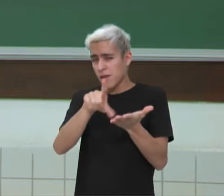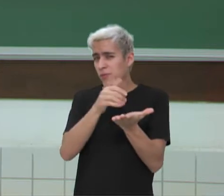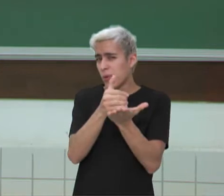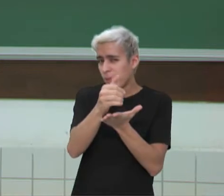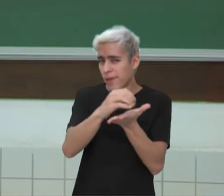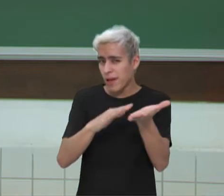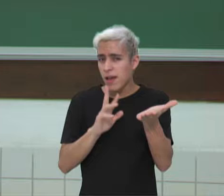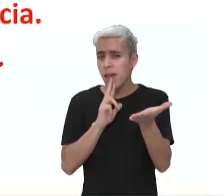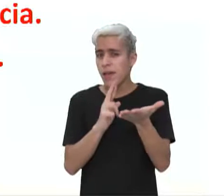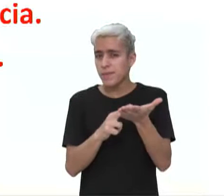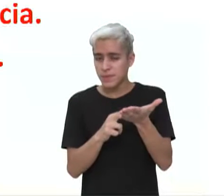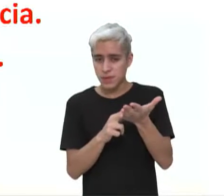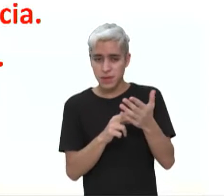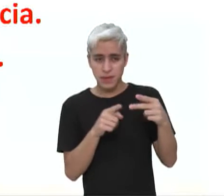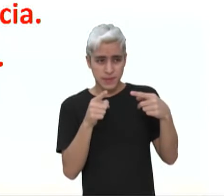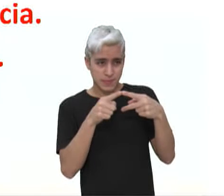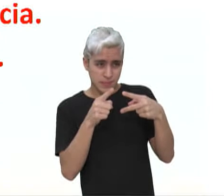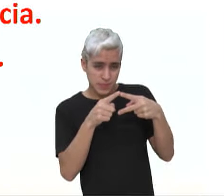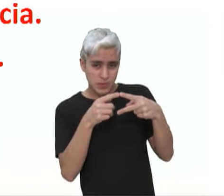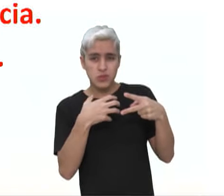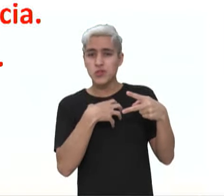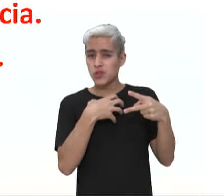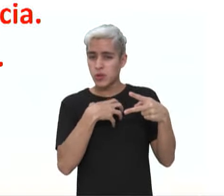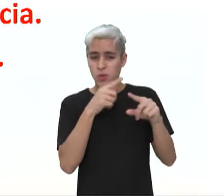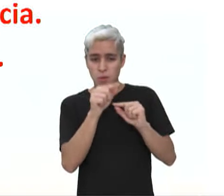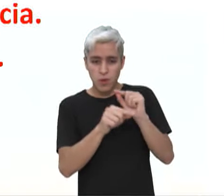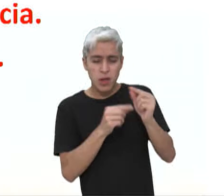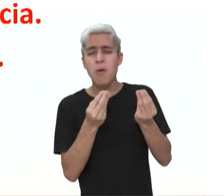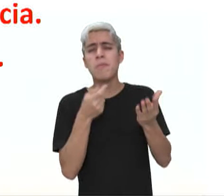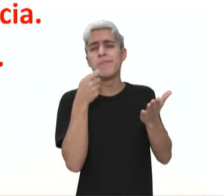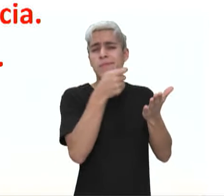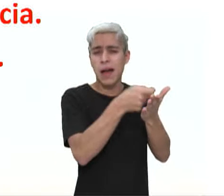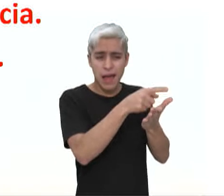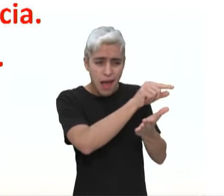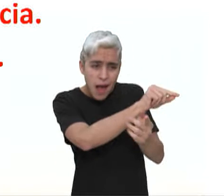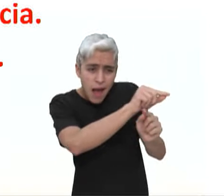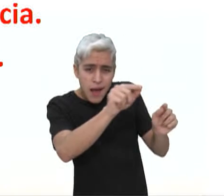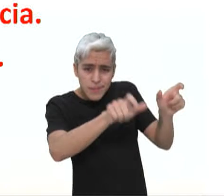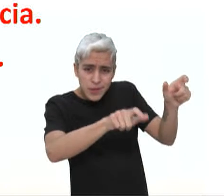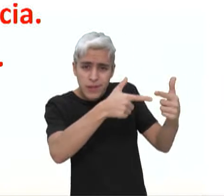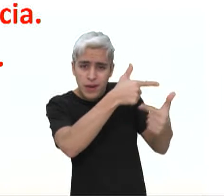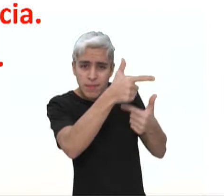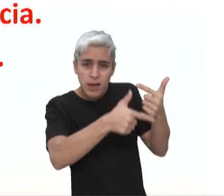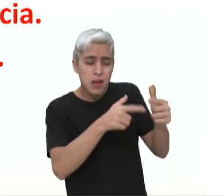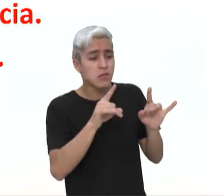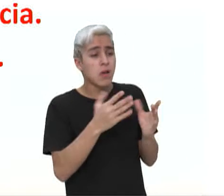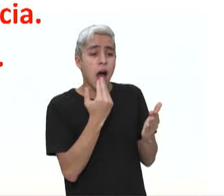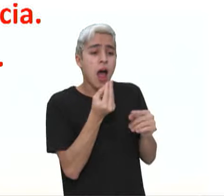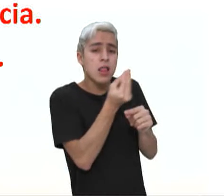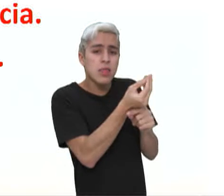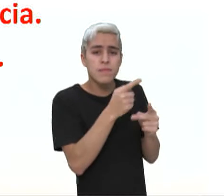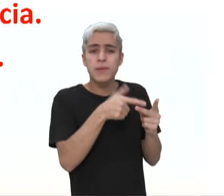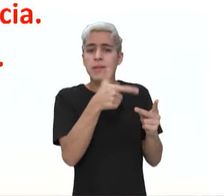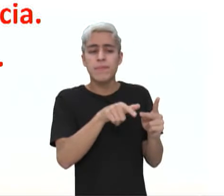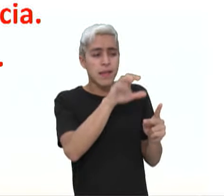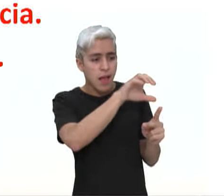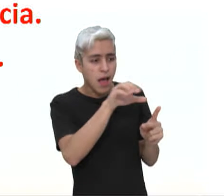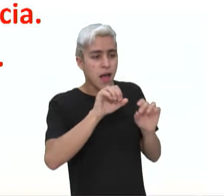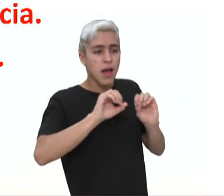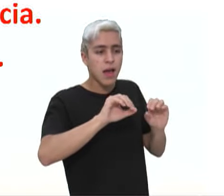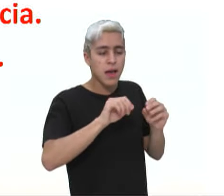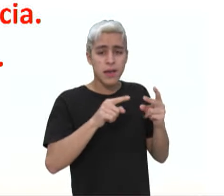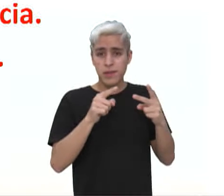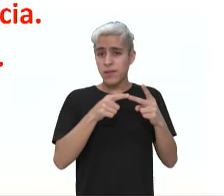Olha aí. A encomienda previa como pagamento apenas alimentação e catequização dos índios, e a mita era